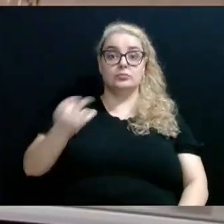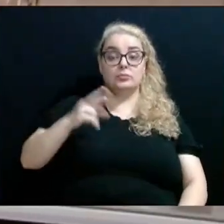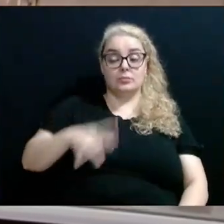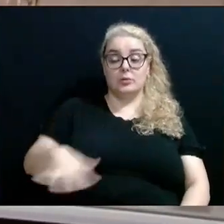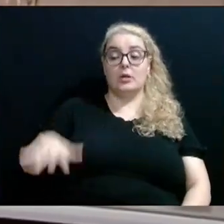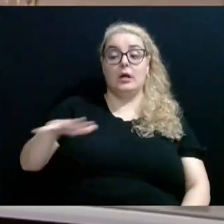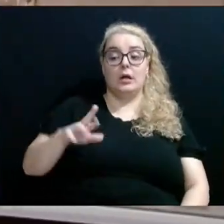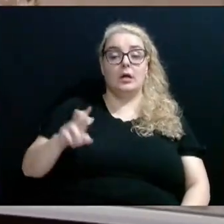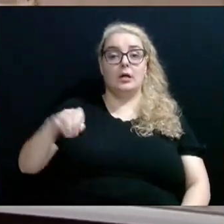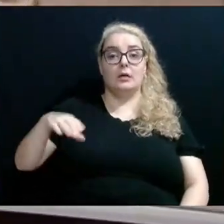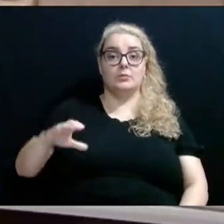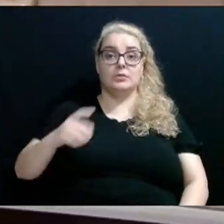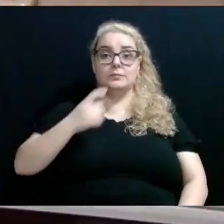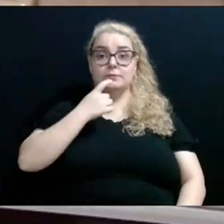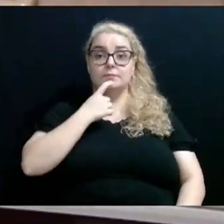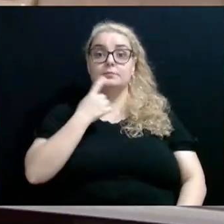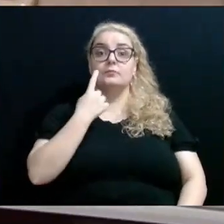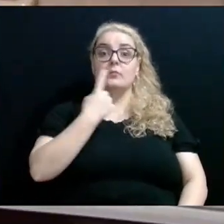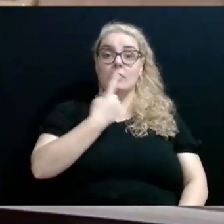Campinas. São